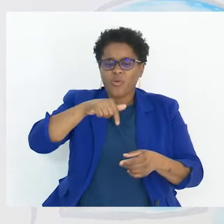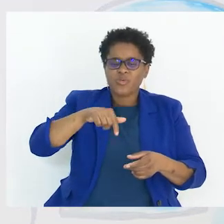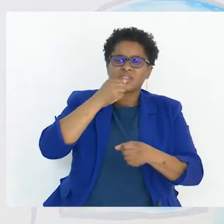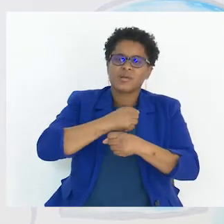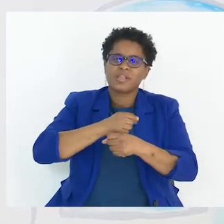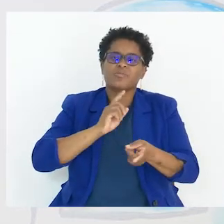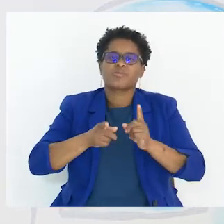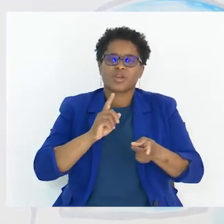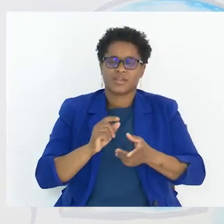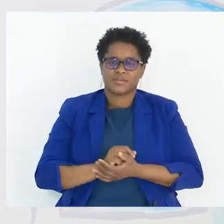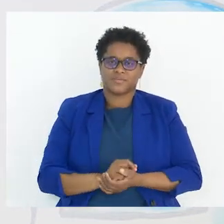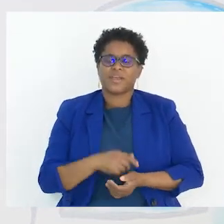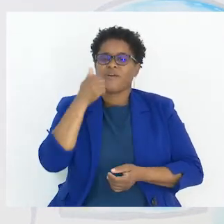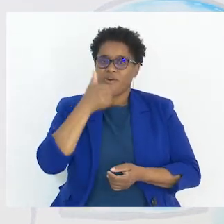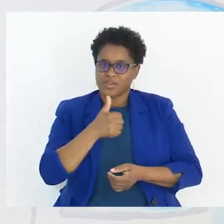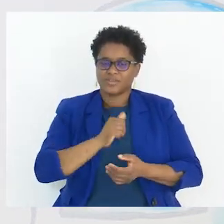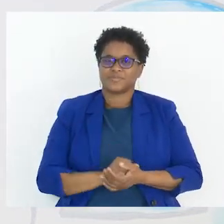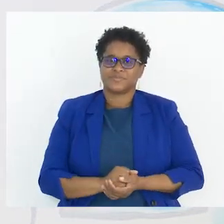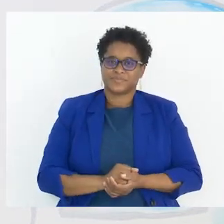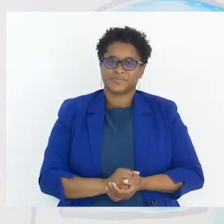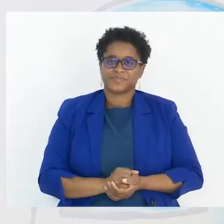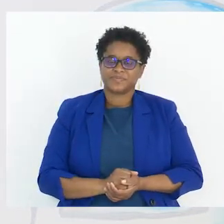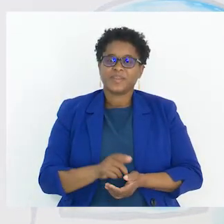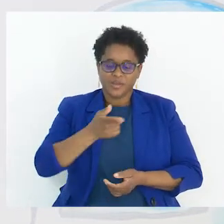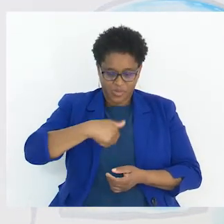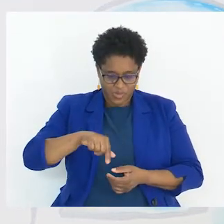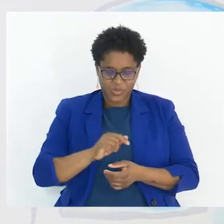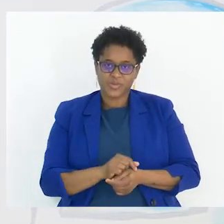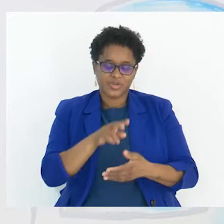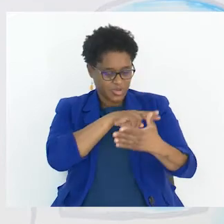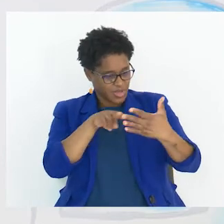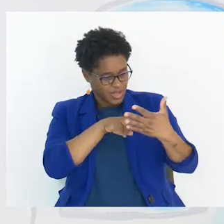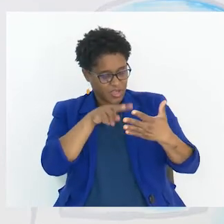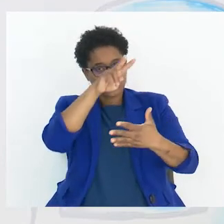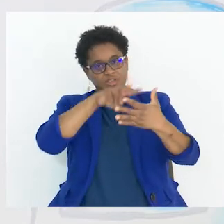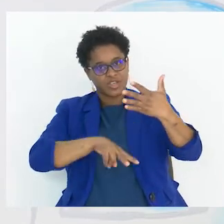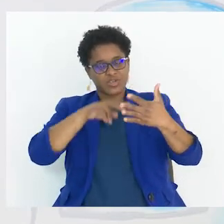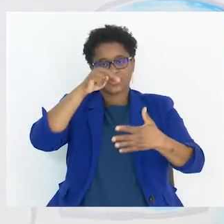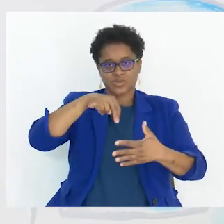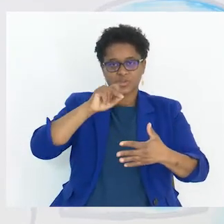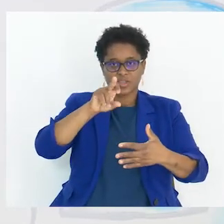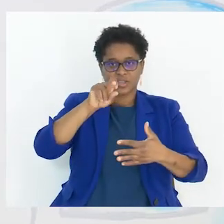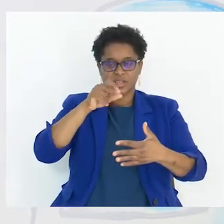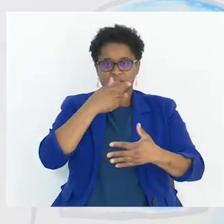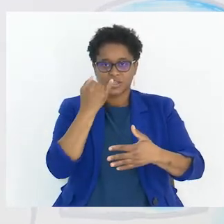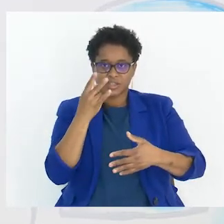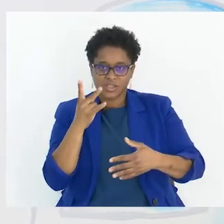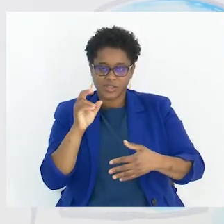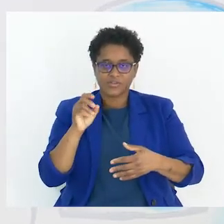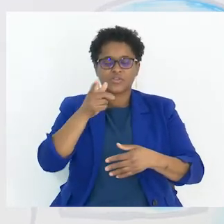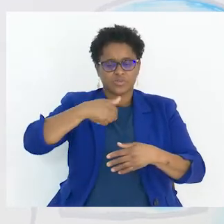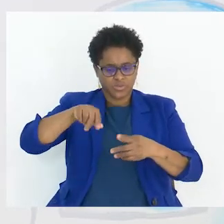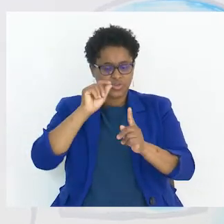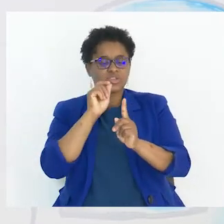falamos? Ótimo! Nós lemos um texto narrativo. Nós identificamos